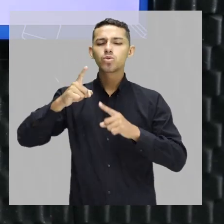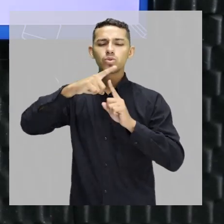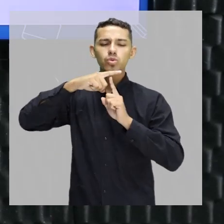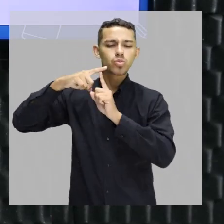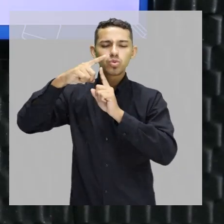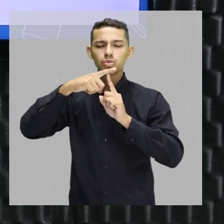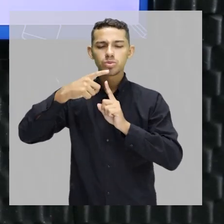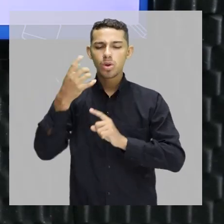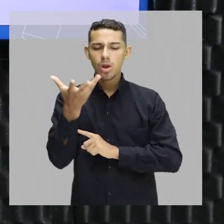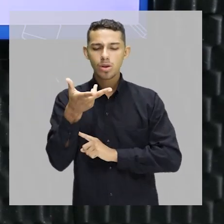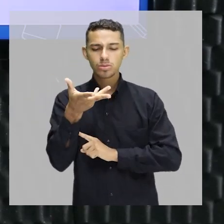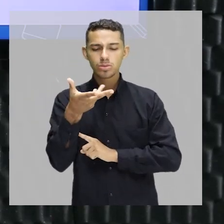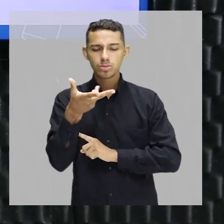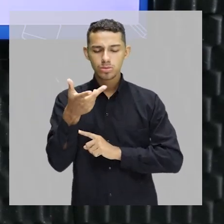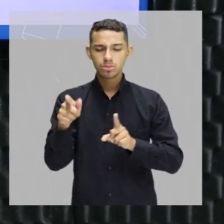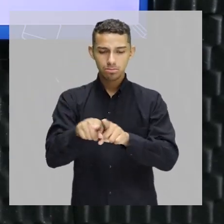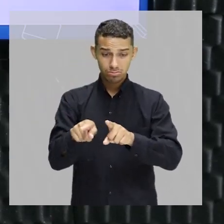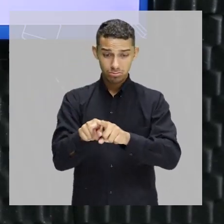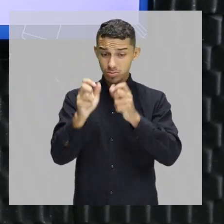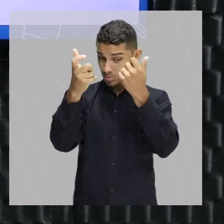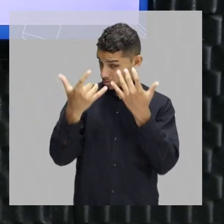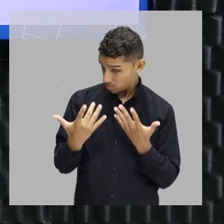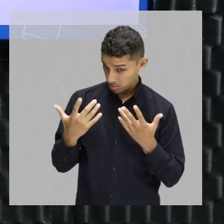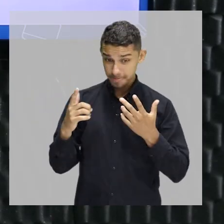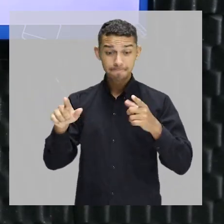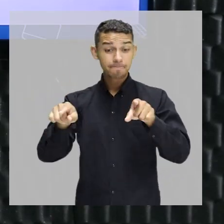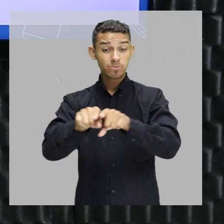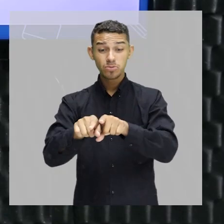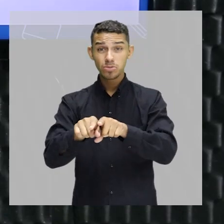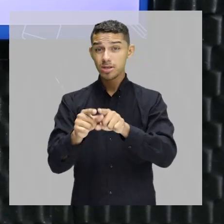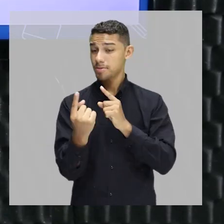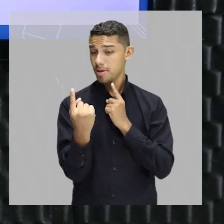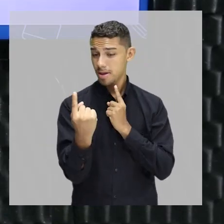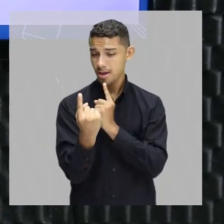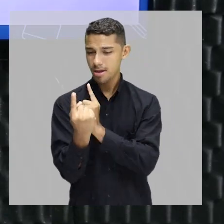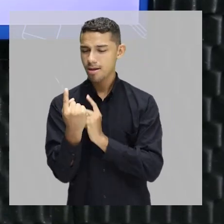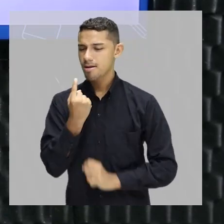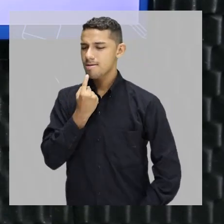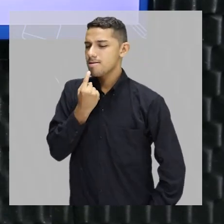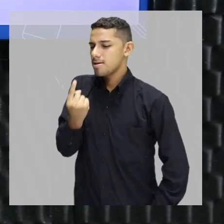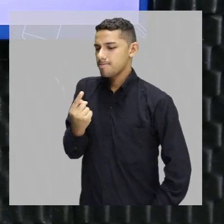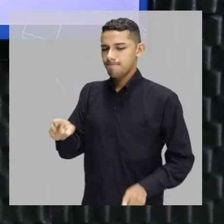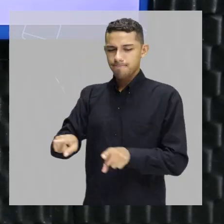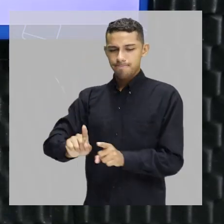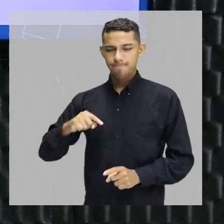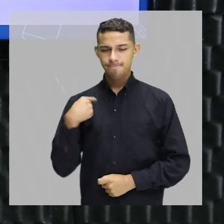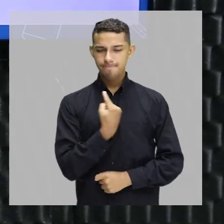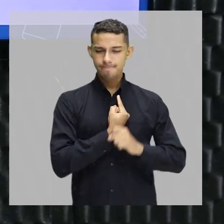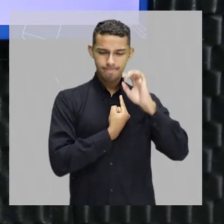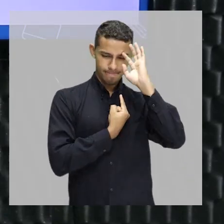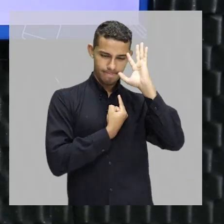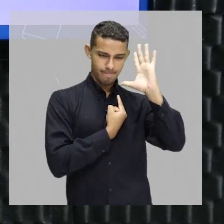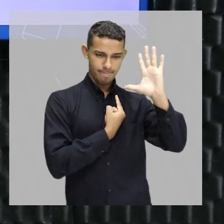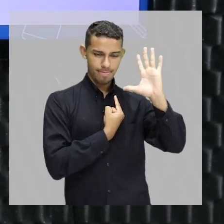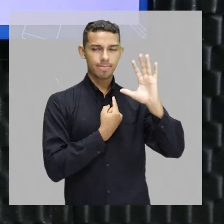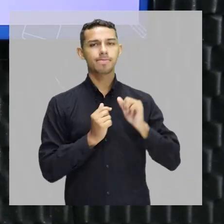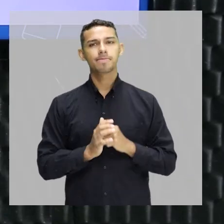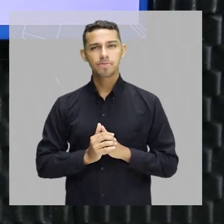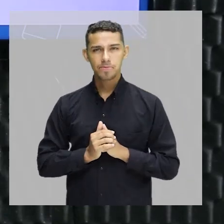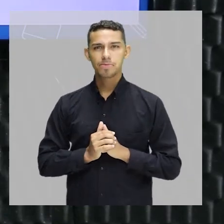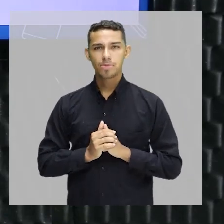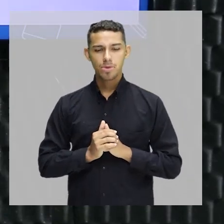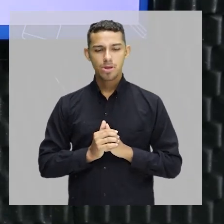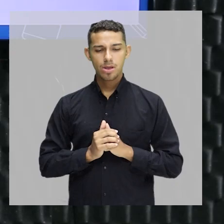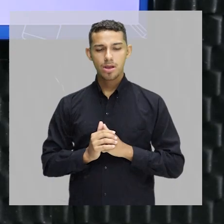aceleradores de partículas. Vamos ver que os aceleradores de partículas estão mais próximos da gente do que a gente, né, imagina. Vamos falar